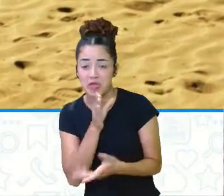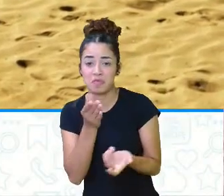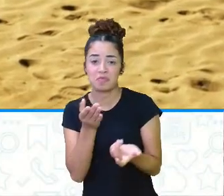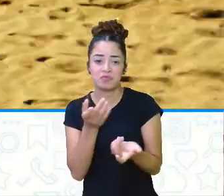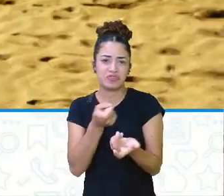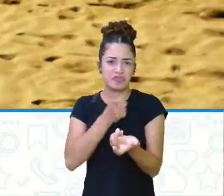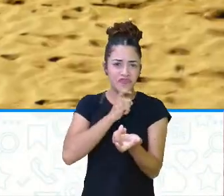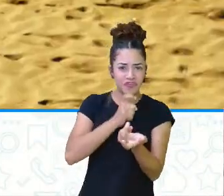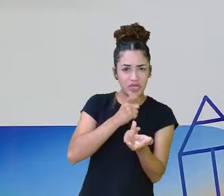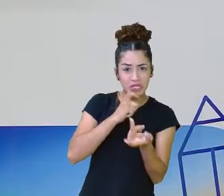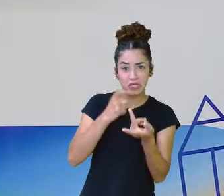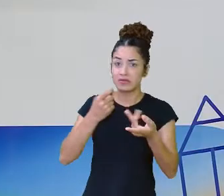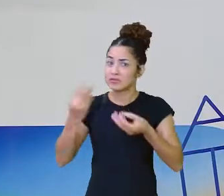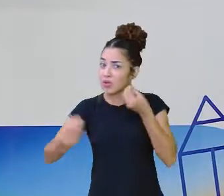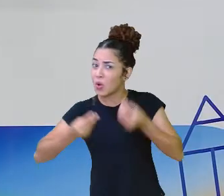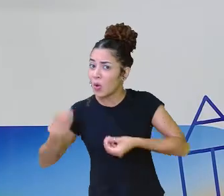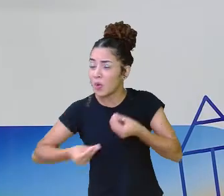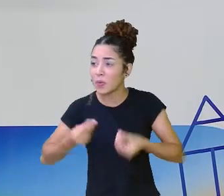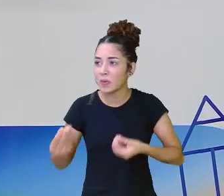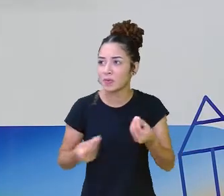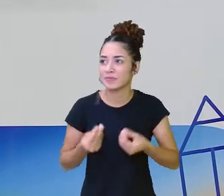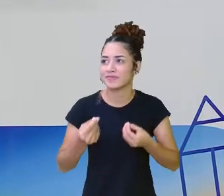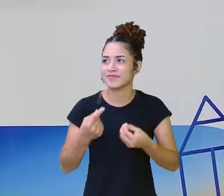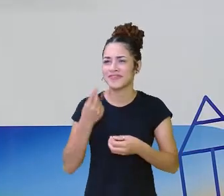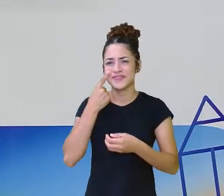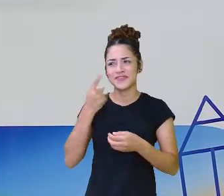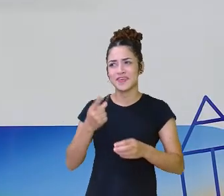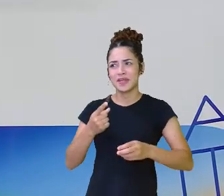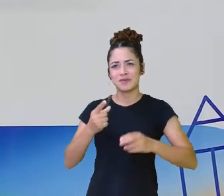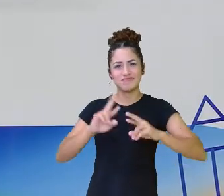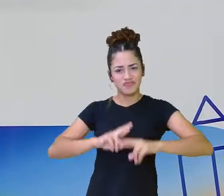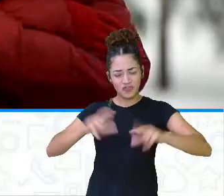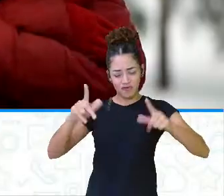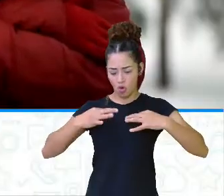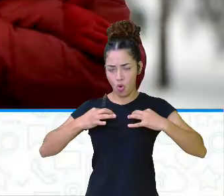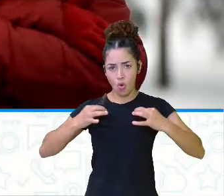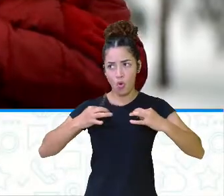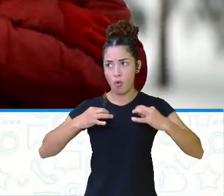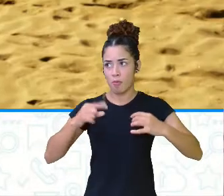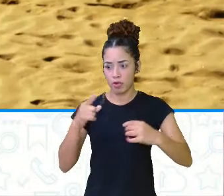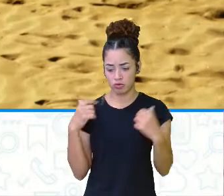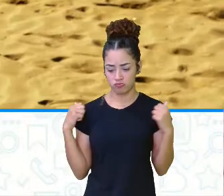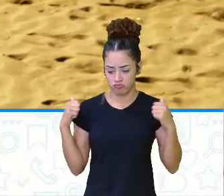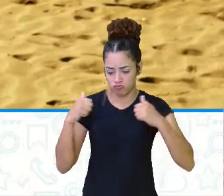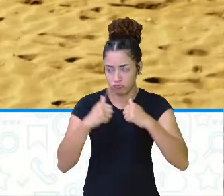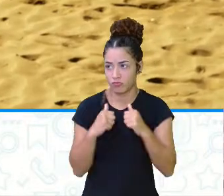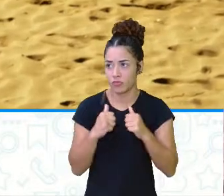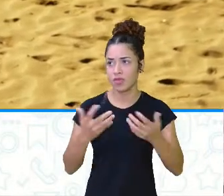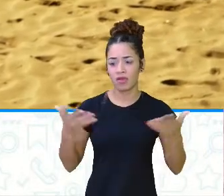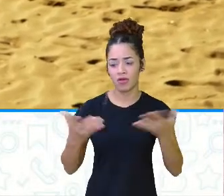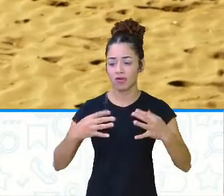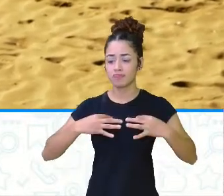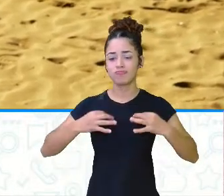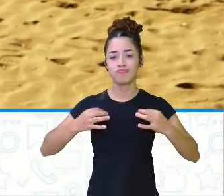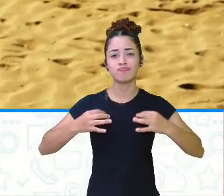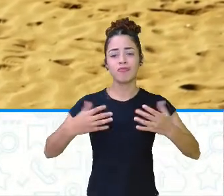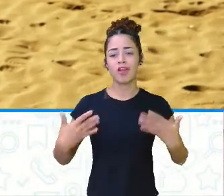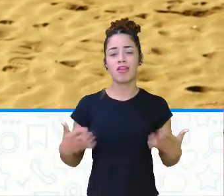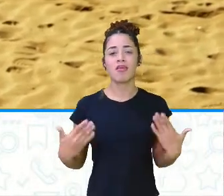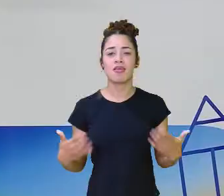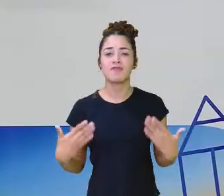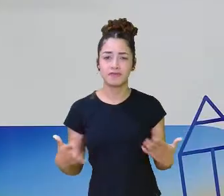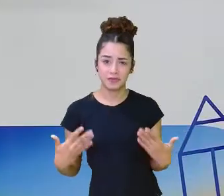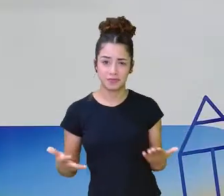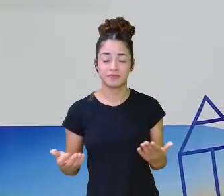aí tá frio? A gente percebe também a diferença nas roupas. Olha, aqui bem casacadinha. Aqui, ó, já tá com uma roupinha mais